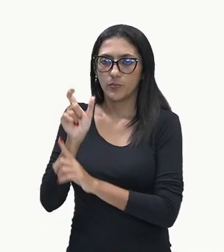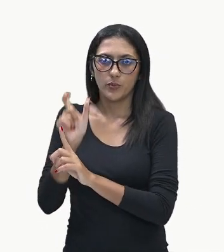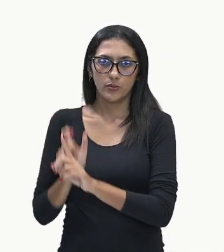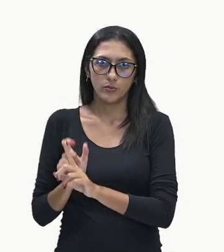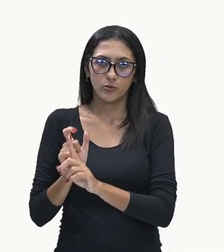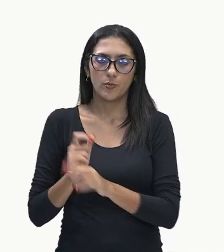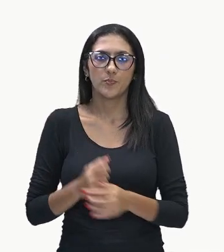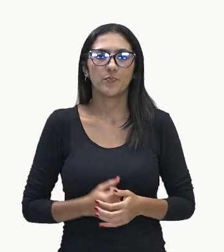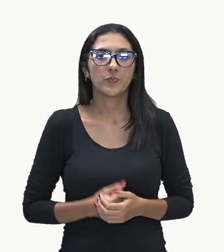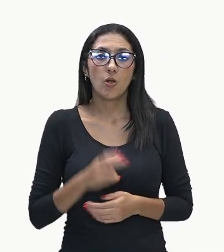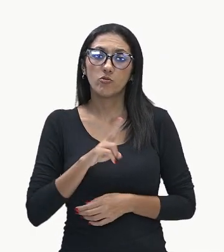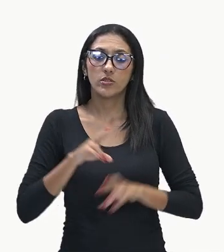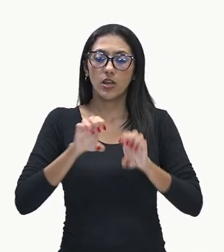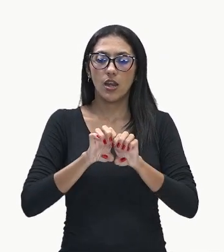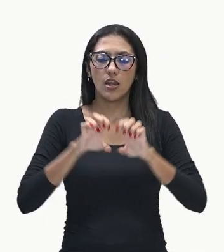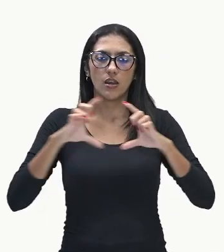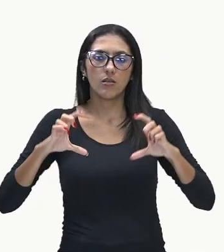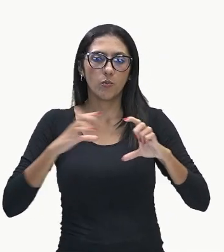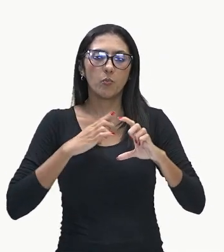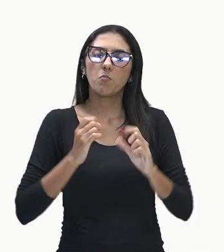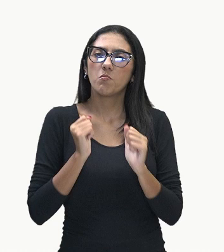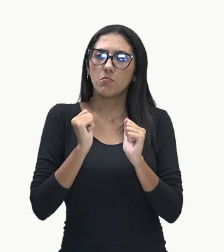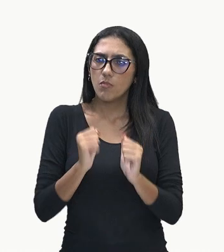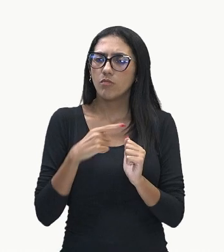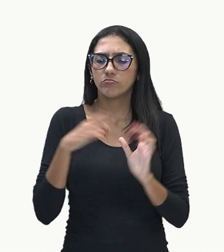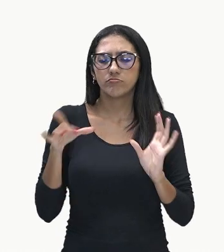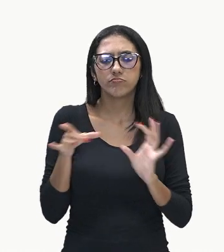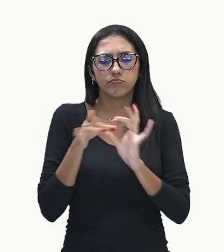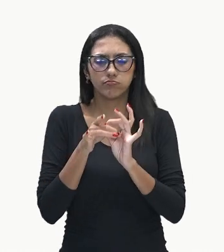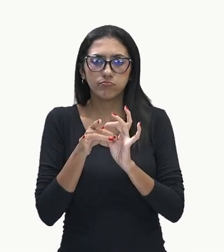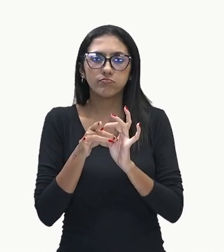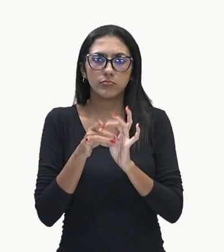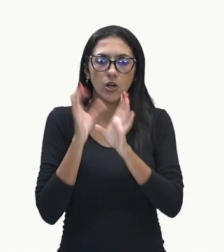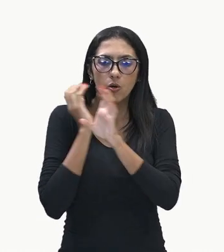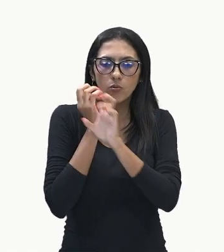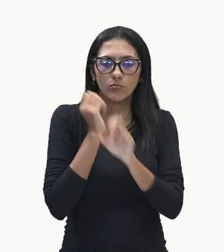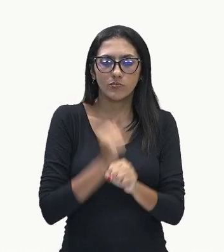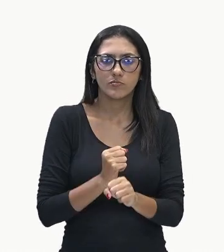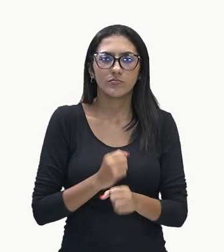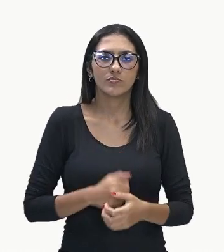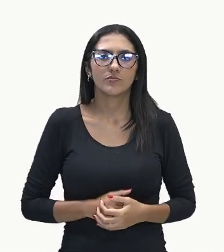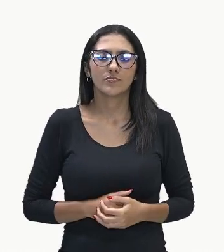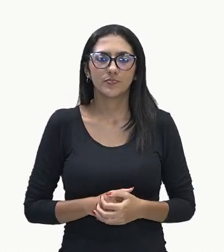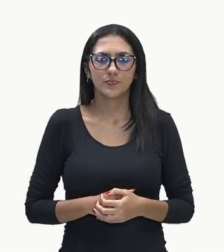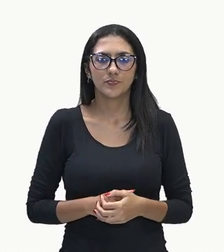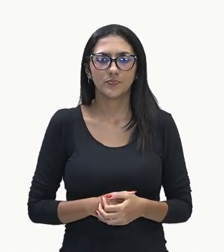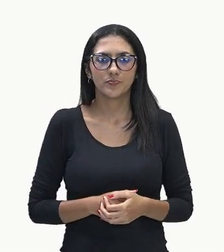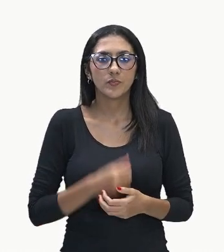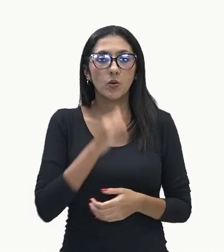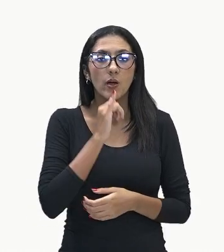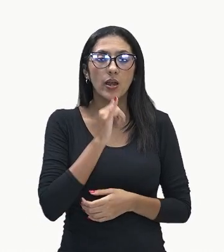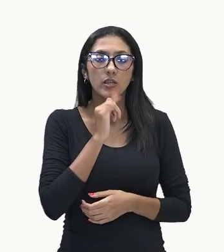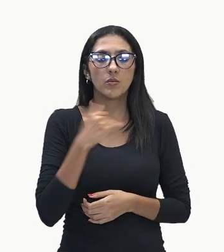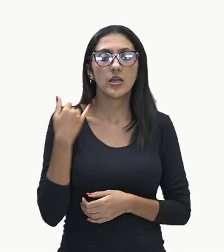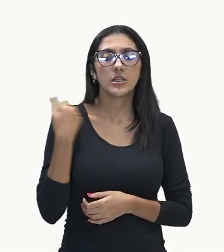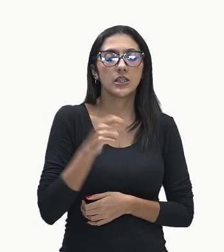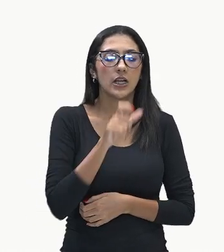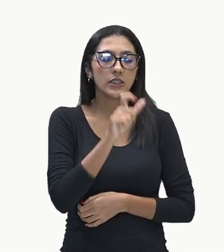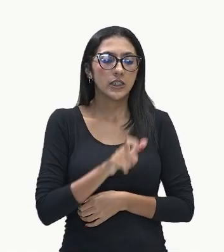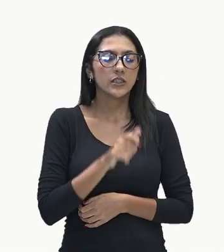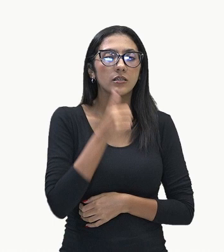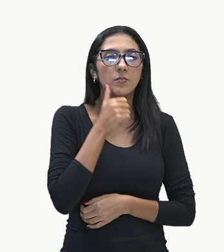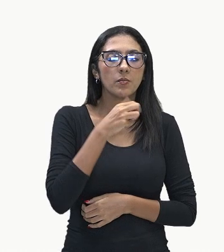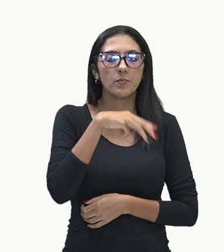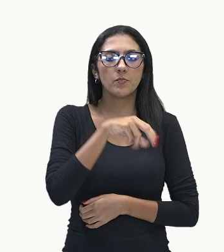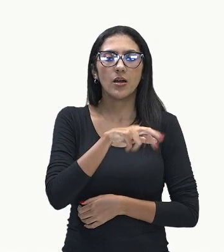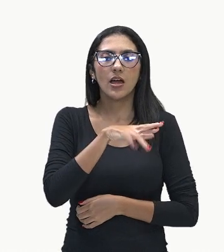E equações do primeiro grau podem ser usadas para achar a solução. Por exemplo, a idade de Maria é o dobro da idade